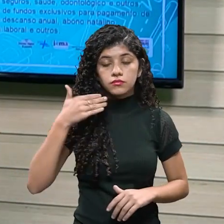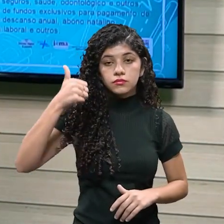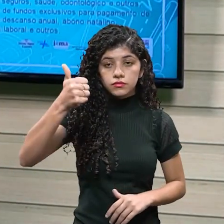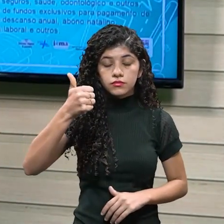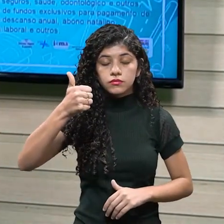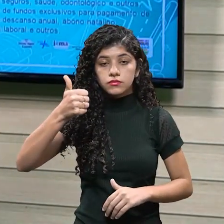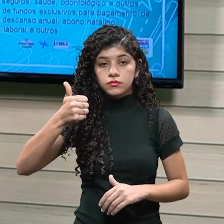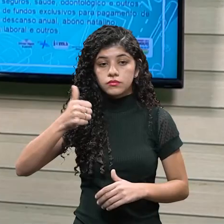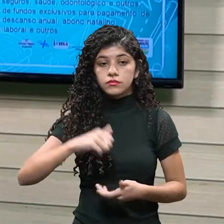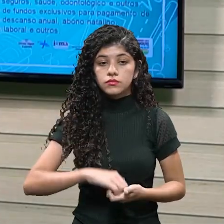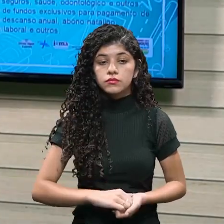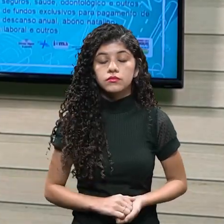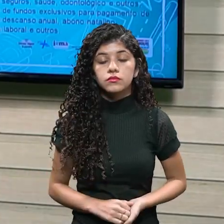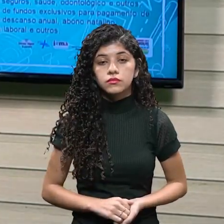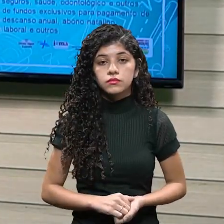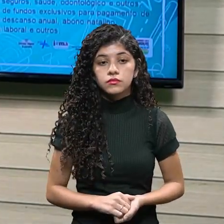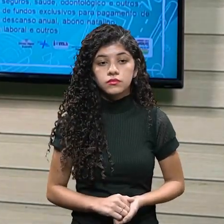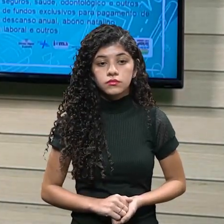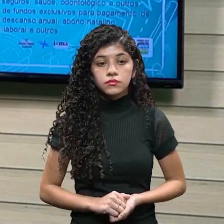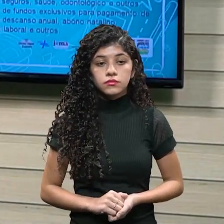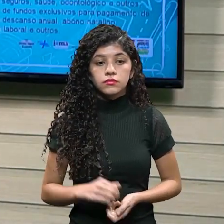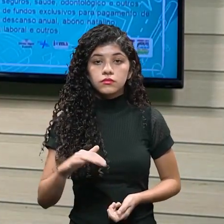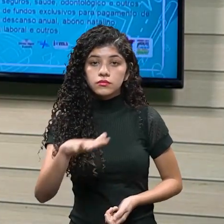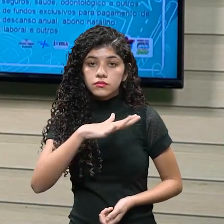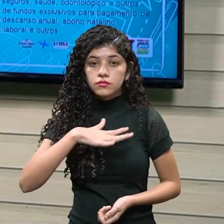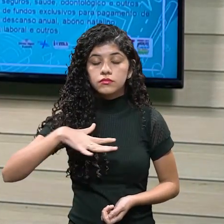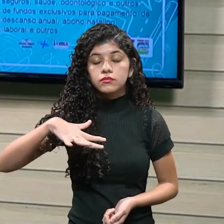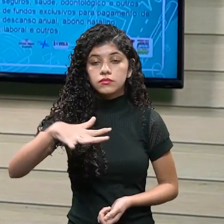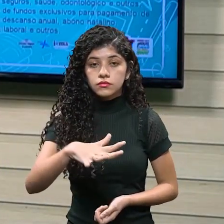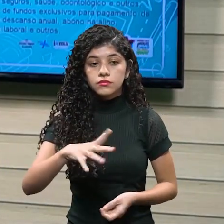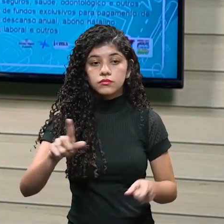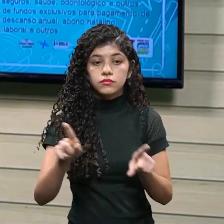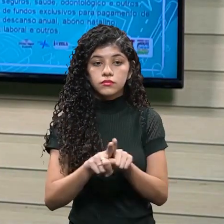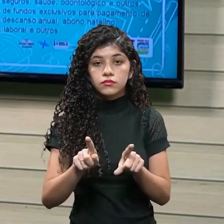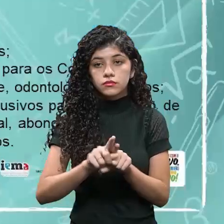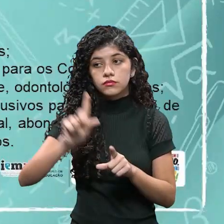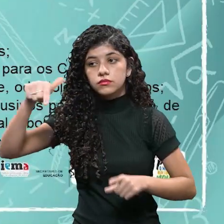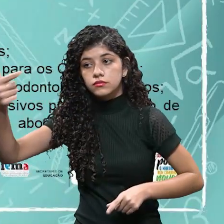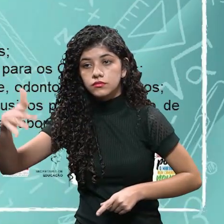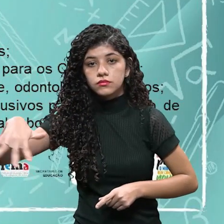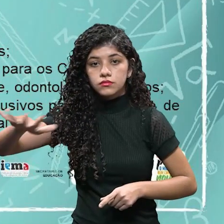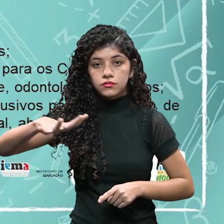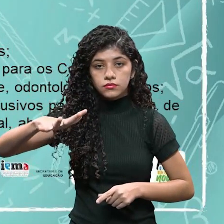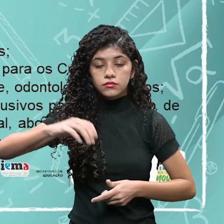mesmo oferecer um produto que seja destaque na sua região, ou até mesmo fora dela.